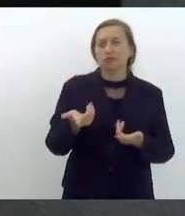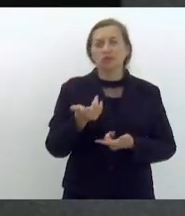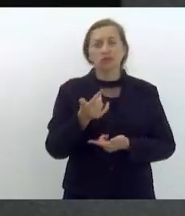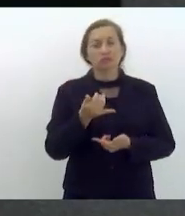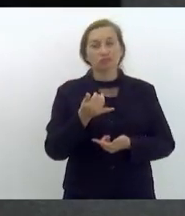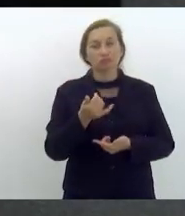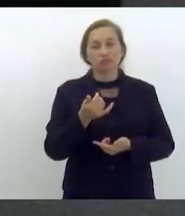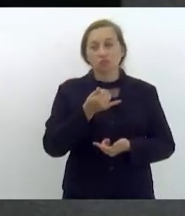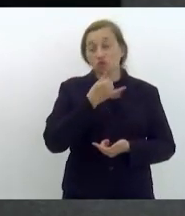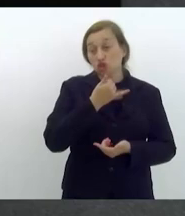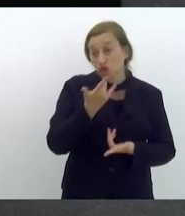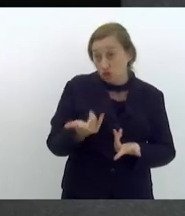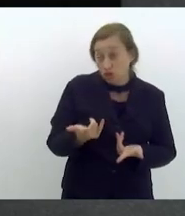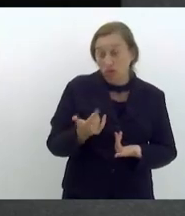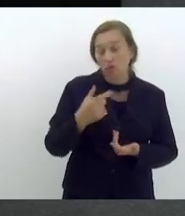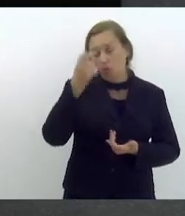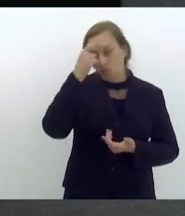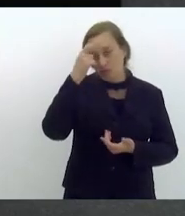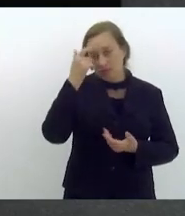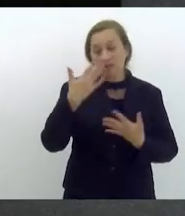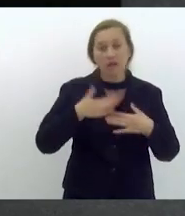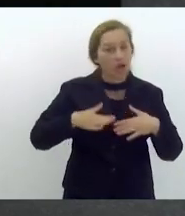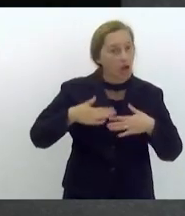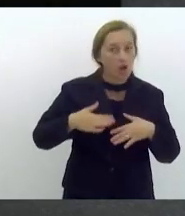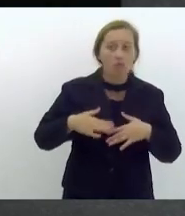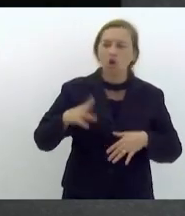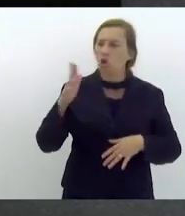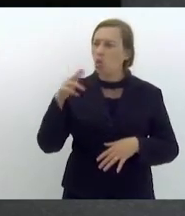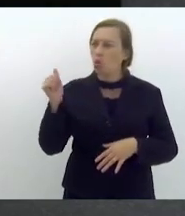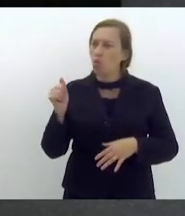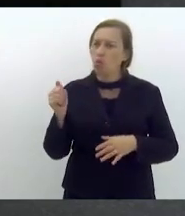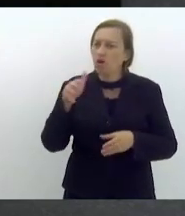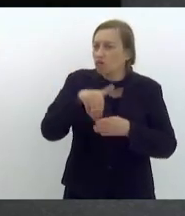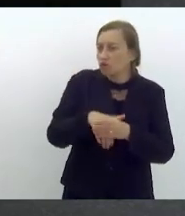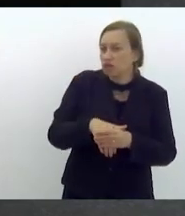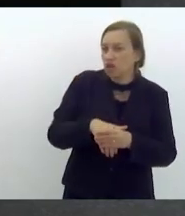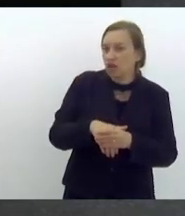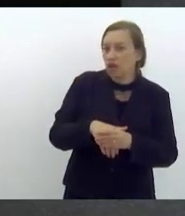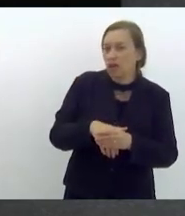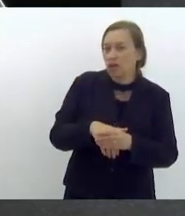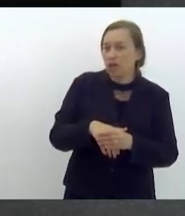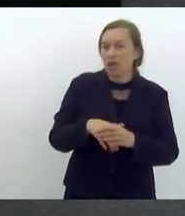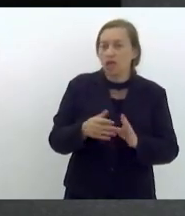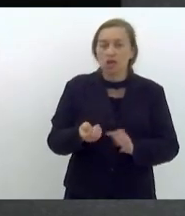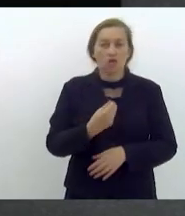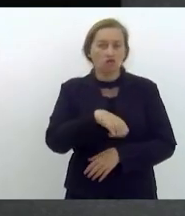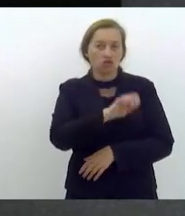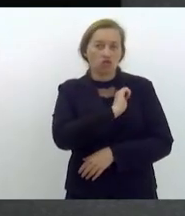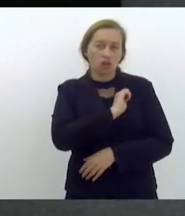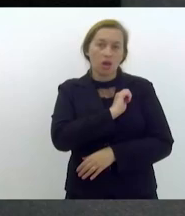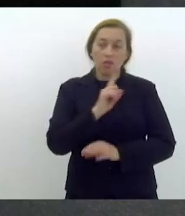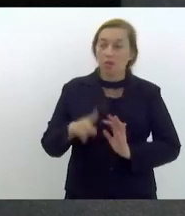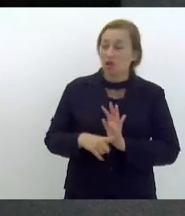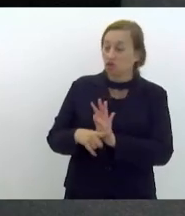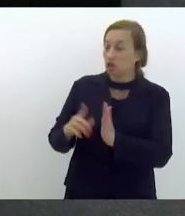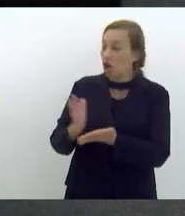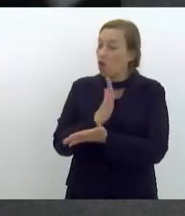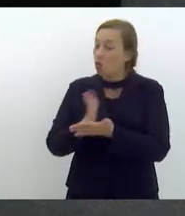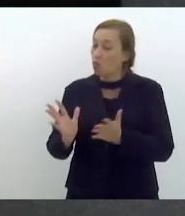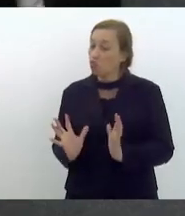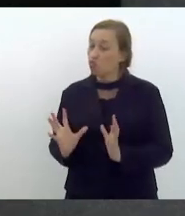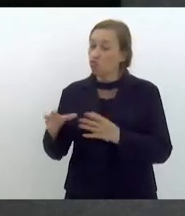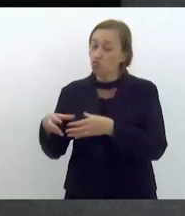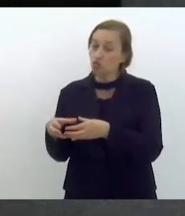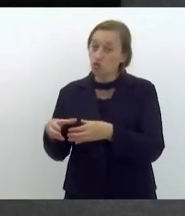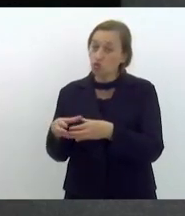Eu tenho minha consciência tranquila eu nunca votei aqui incentivo fiscal para beneficiar determinados setores que